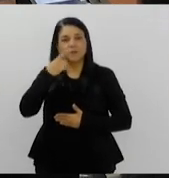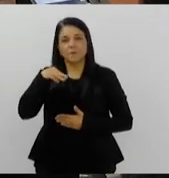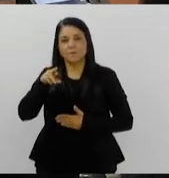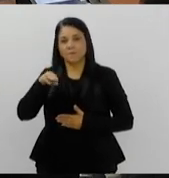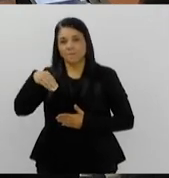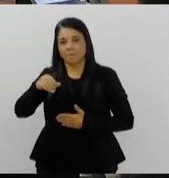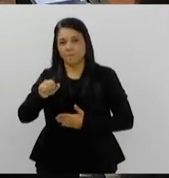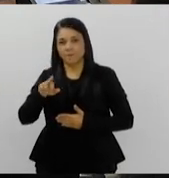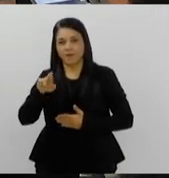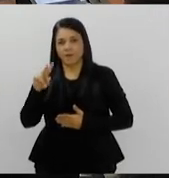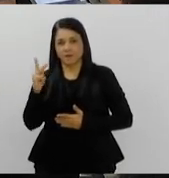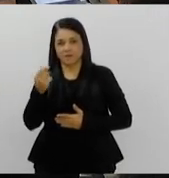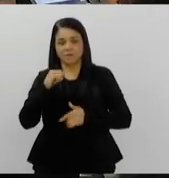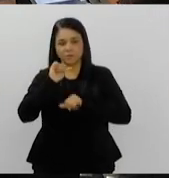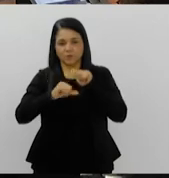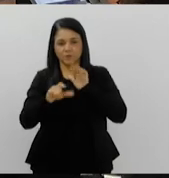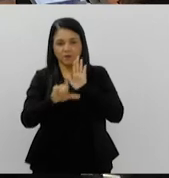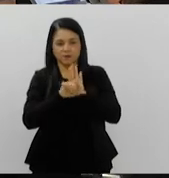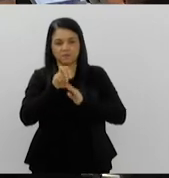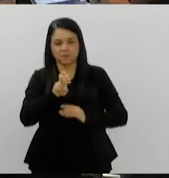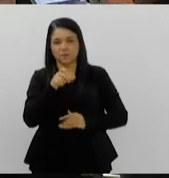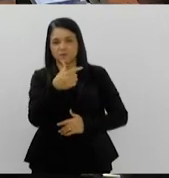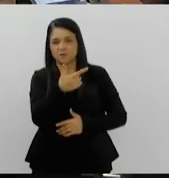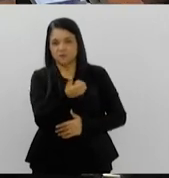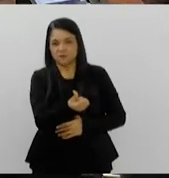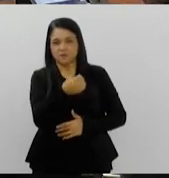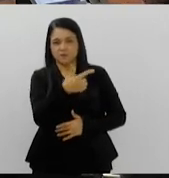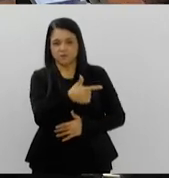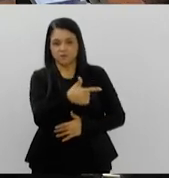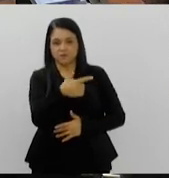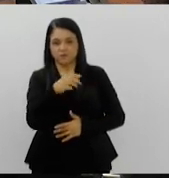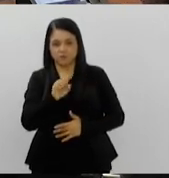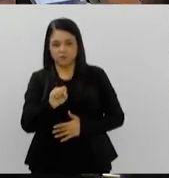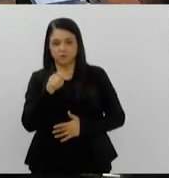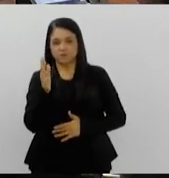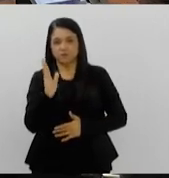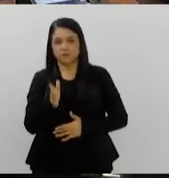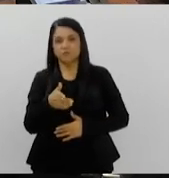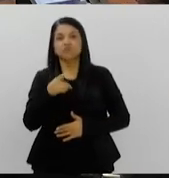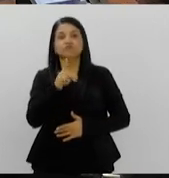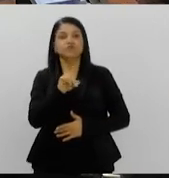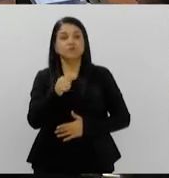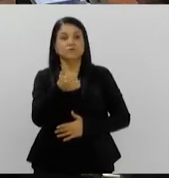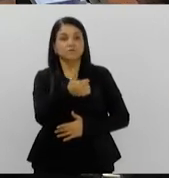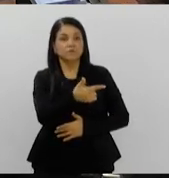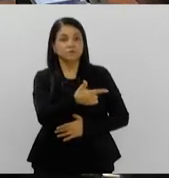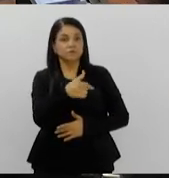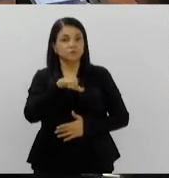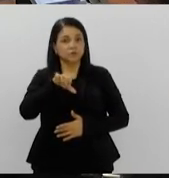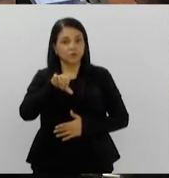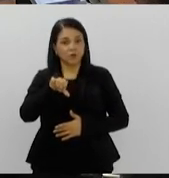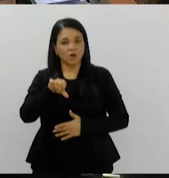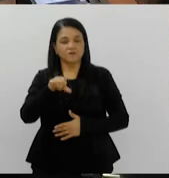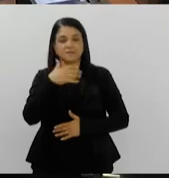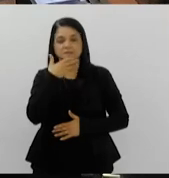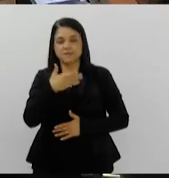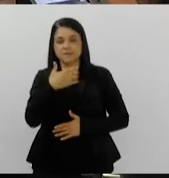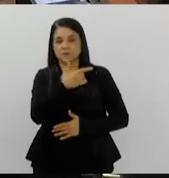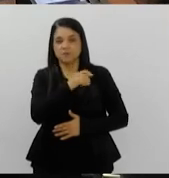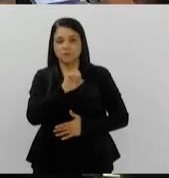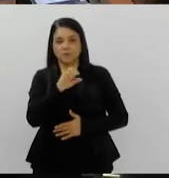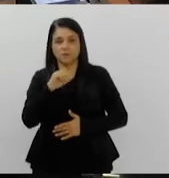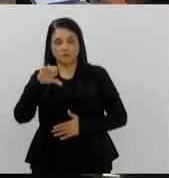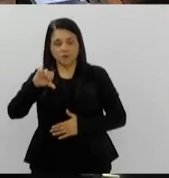Rocha, que altera a lei número 5.628, de 29 de dezembro de 2009, que institui o